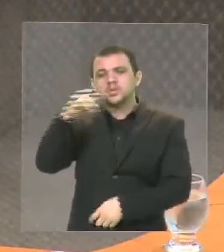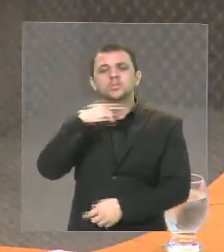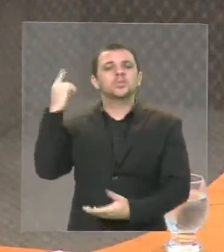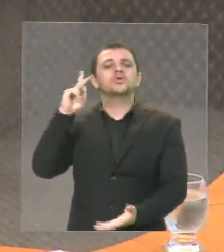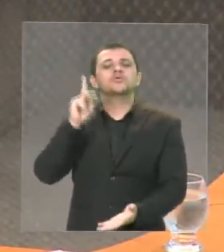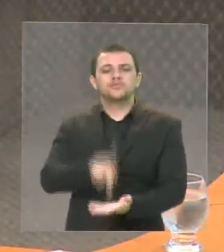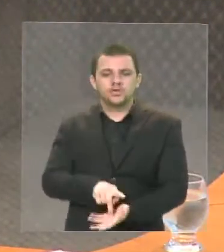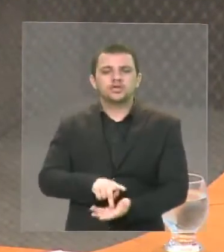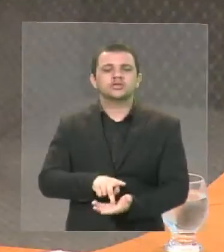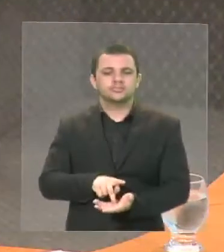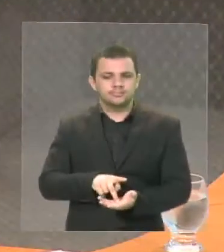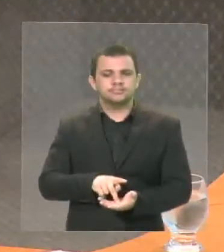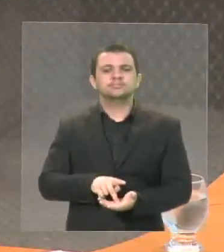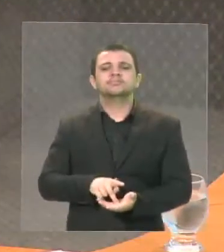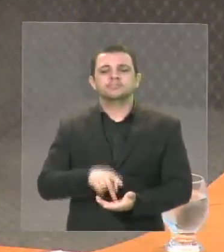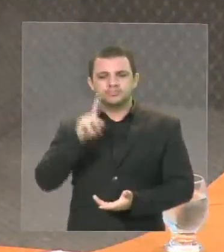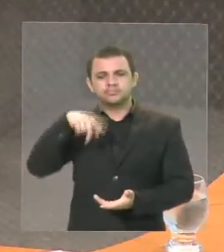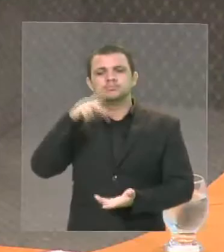Essa que é a verdade.